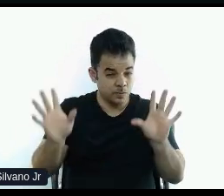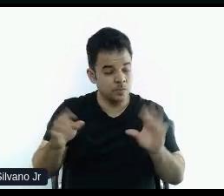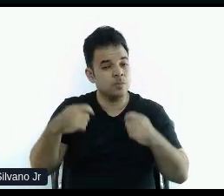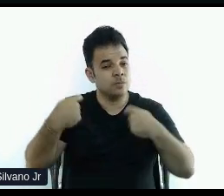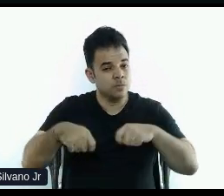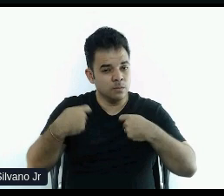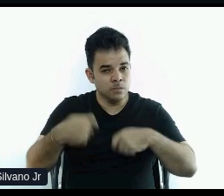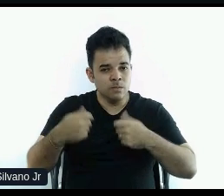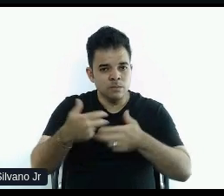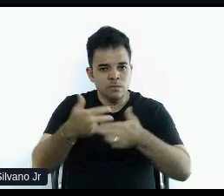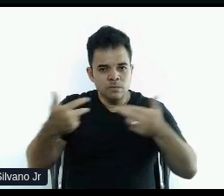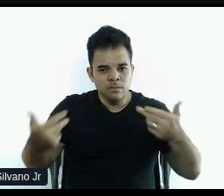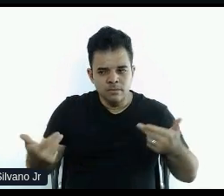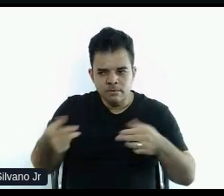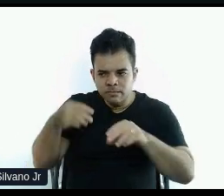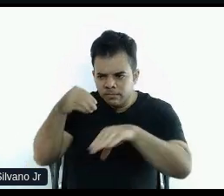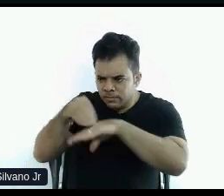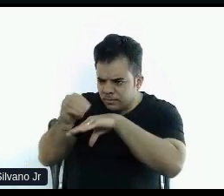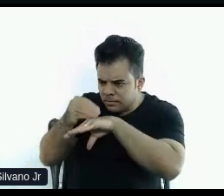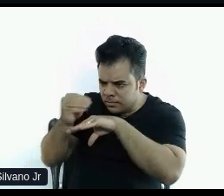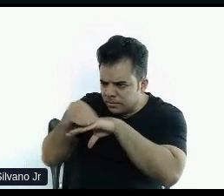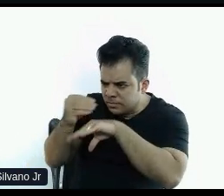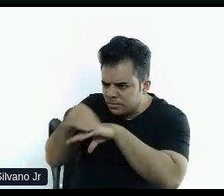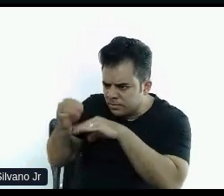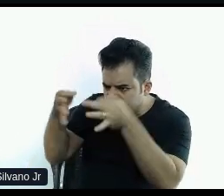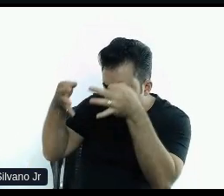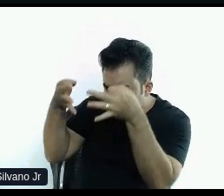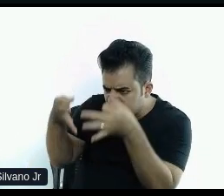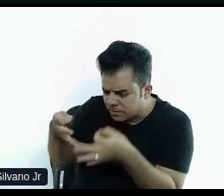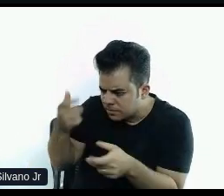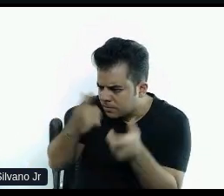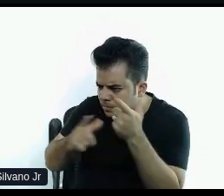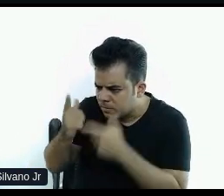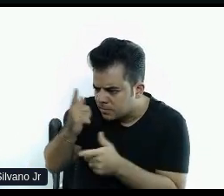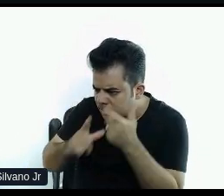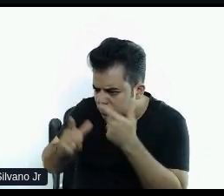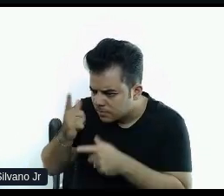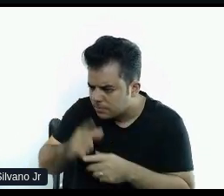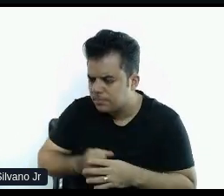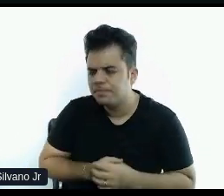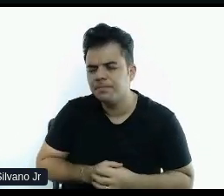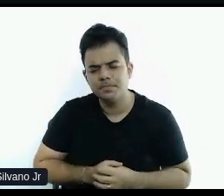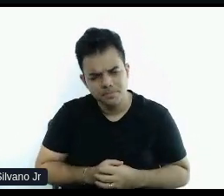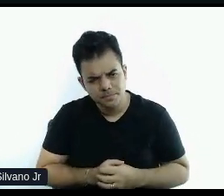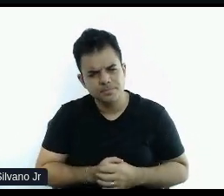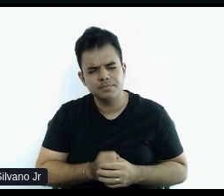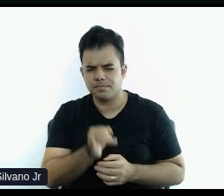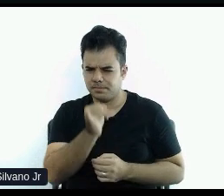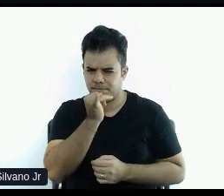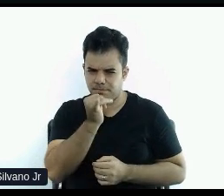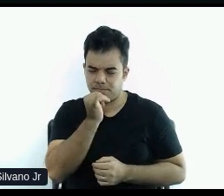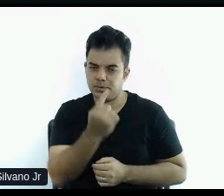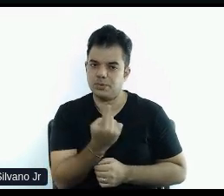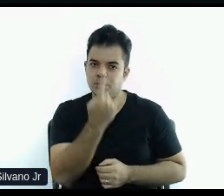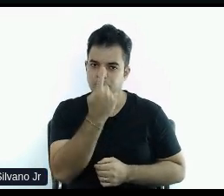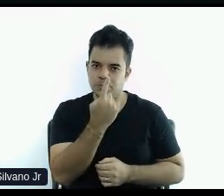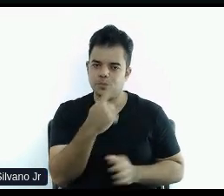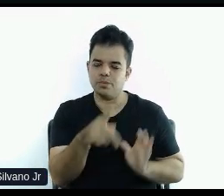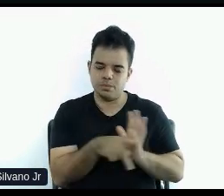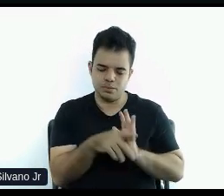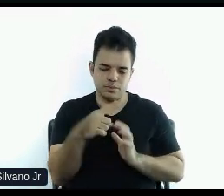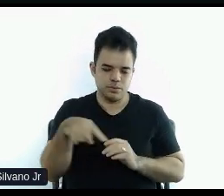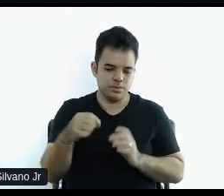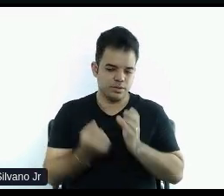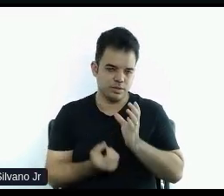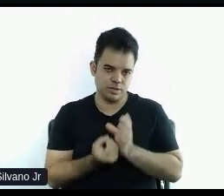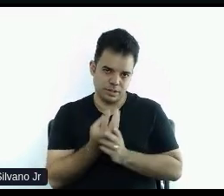fazer recomendações mais assertivas. E aí a gente tem, por exemplo, um exemplo aqui de um relatório que a gente gerou para uma